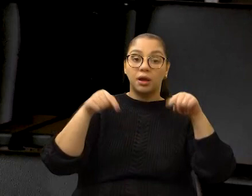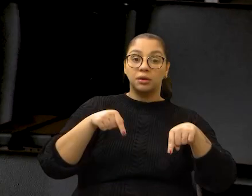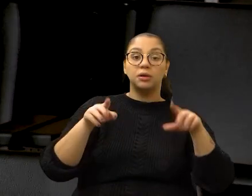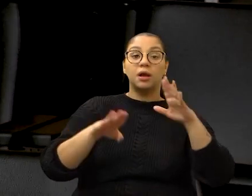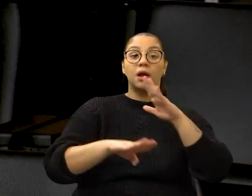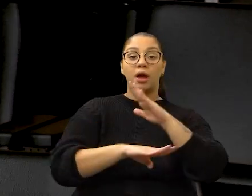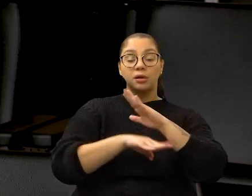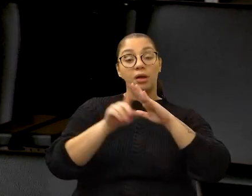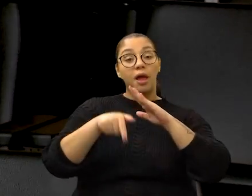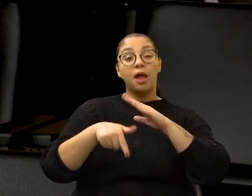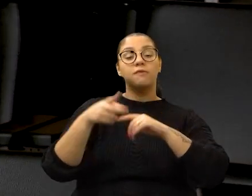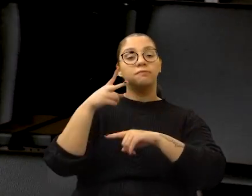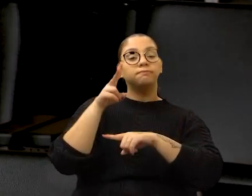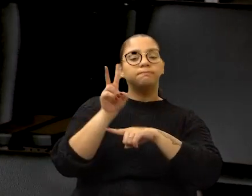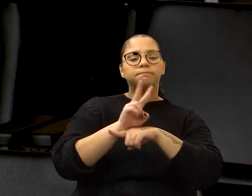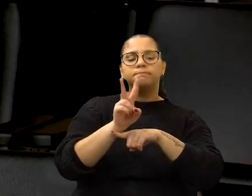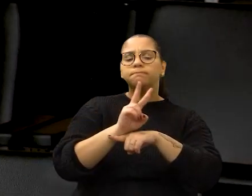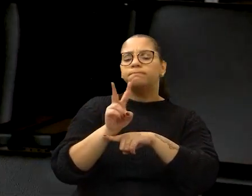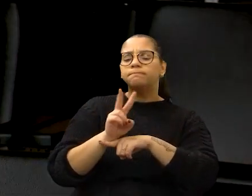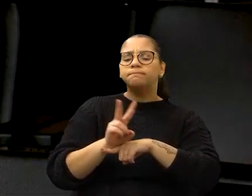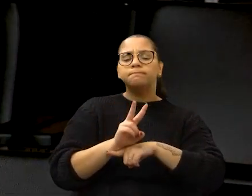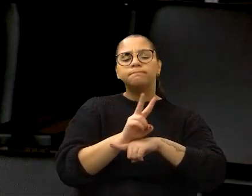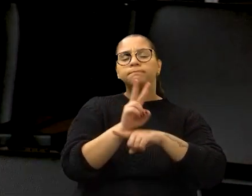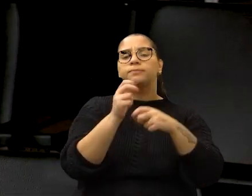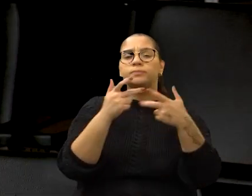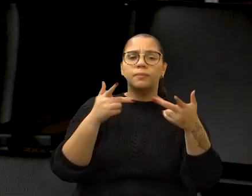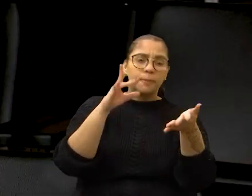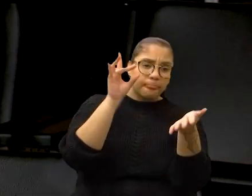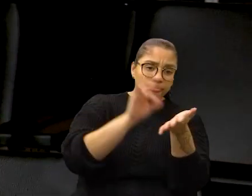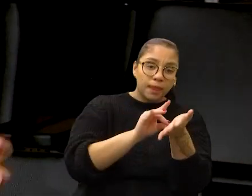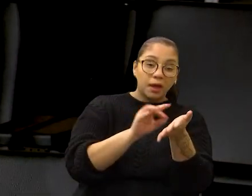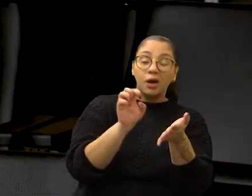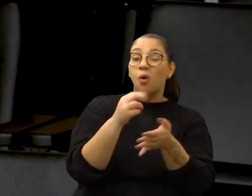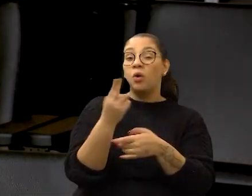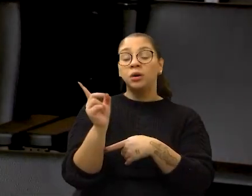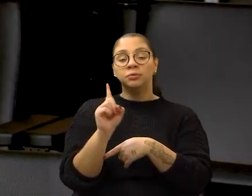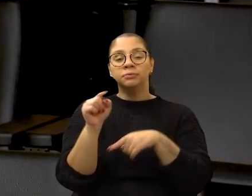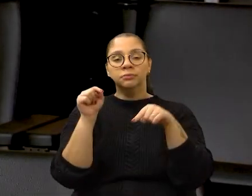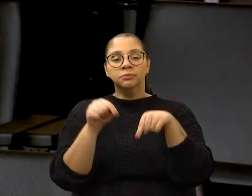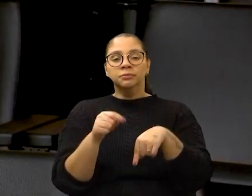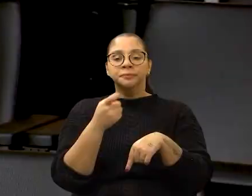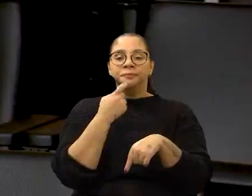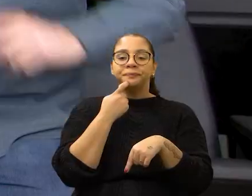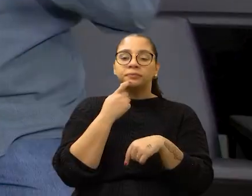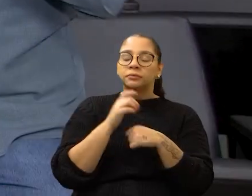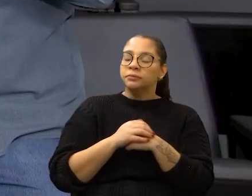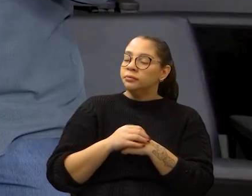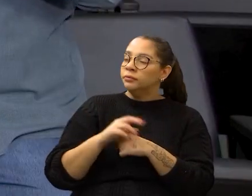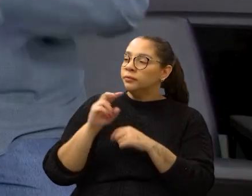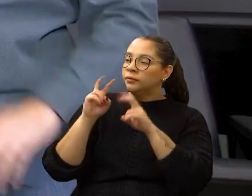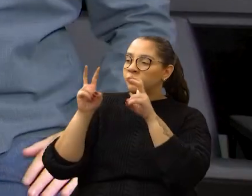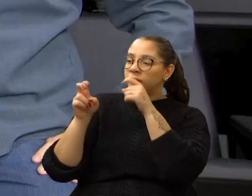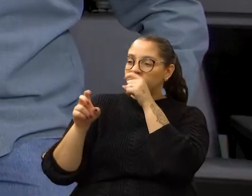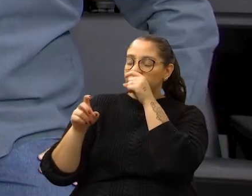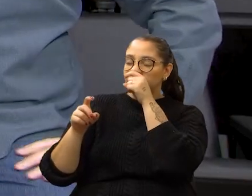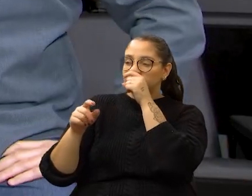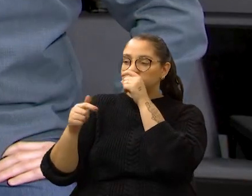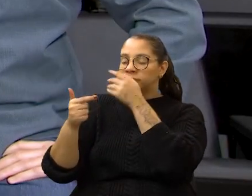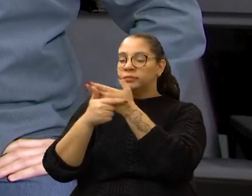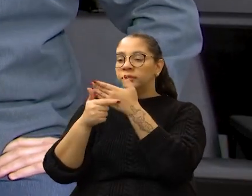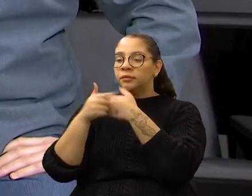aqui nessa casa, fiscalizar o que está sendo cumprido ou não no município. Sobre este papel, então,